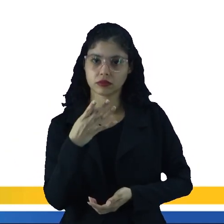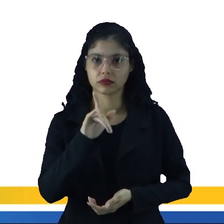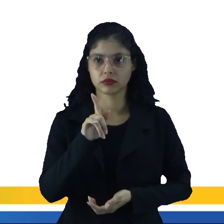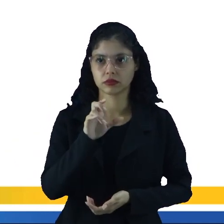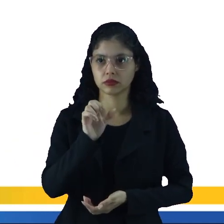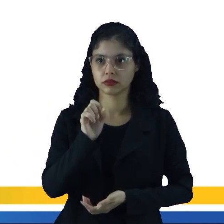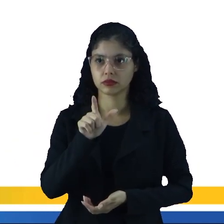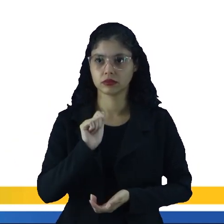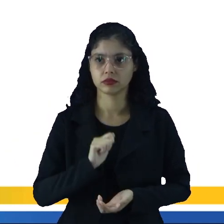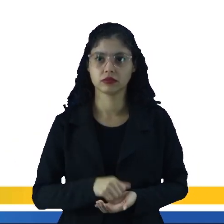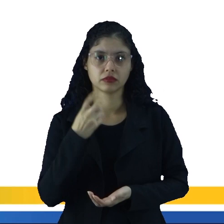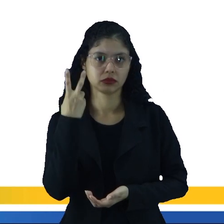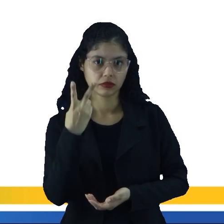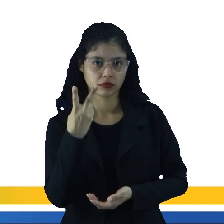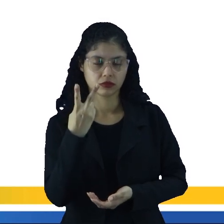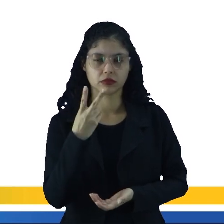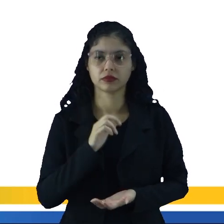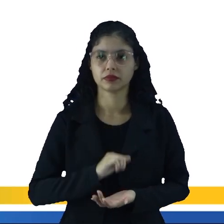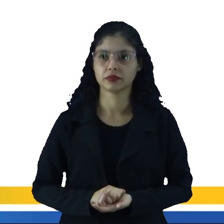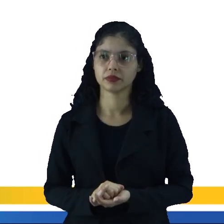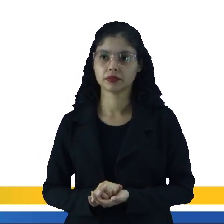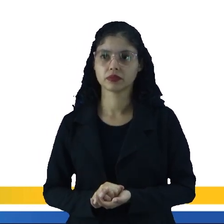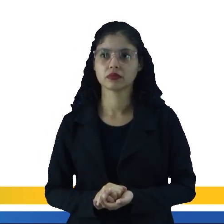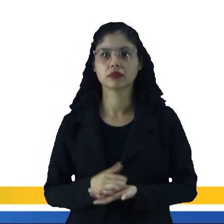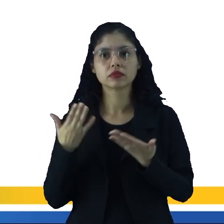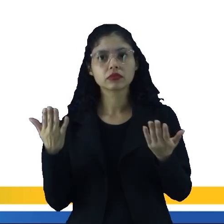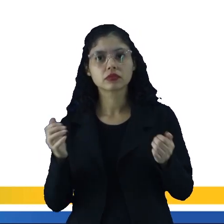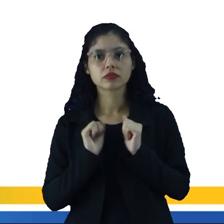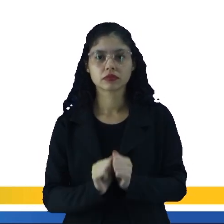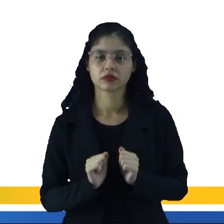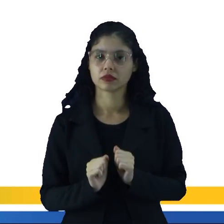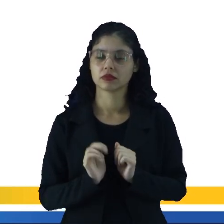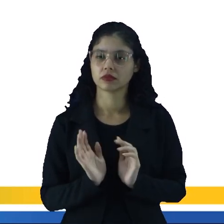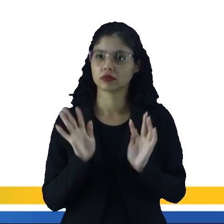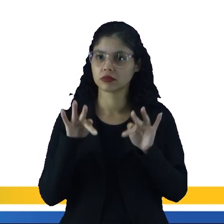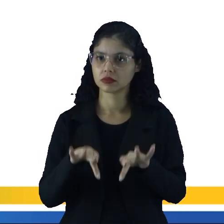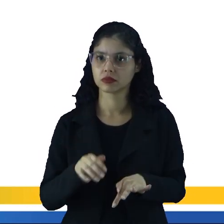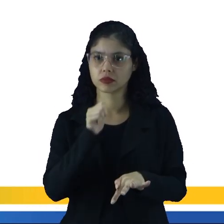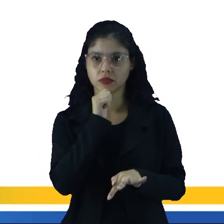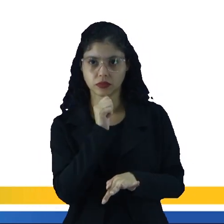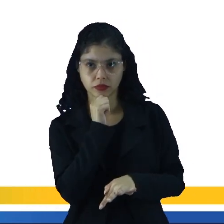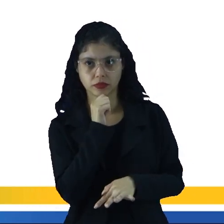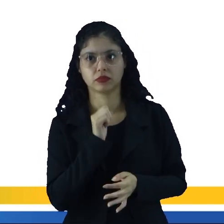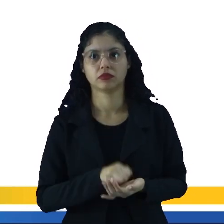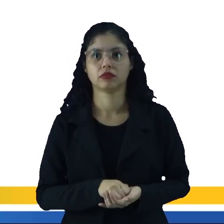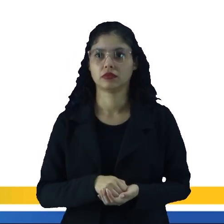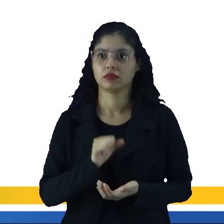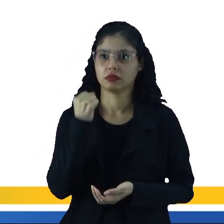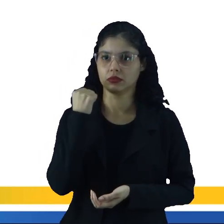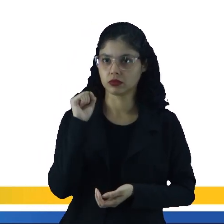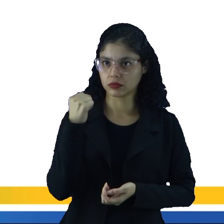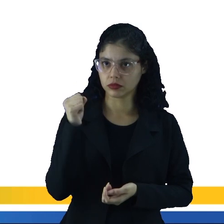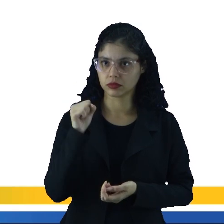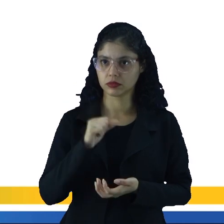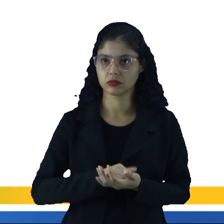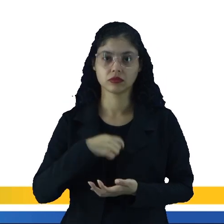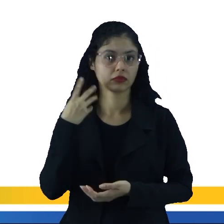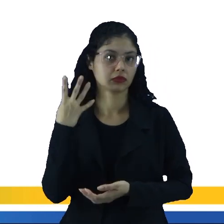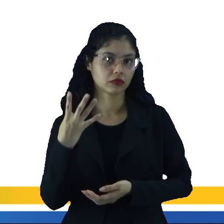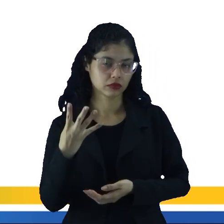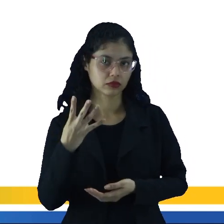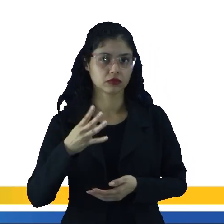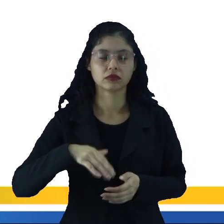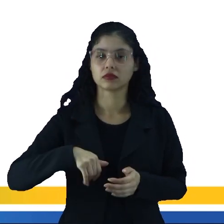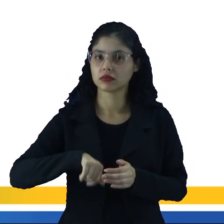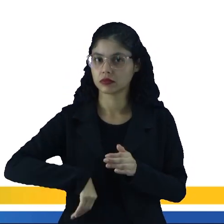marca 4 gols em 2 jogos. Então, não podemos concluir que marcará 8